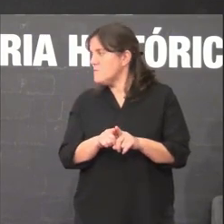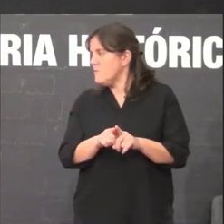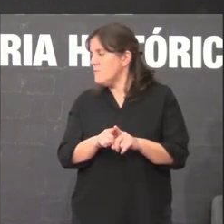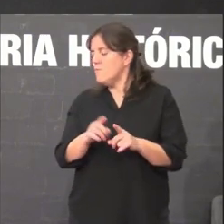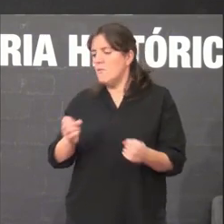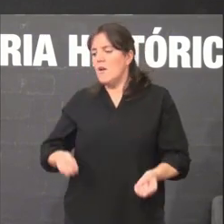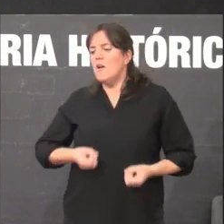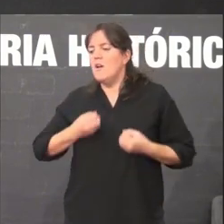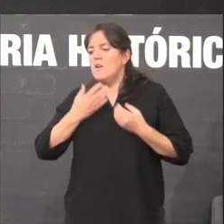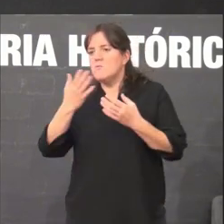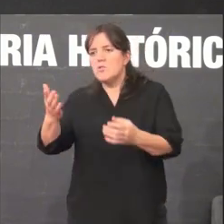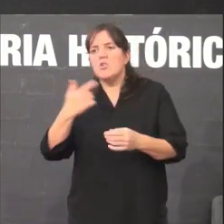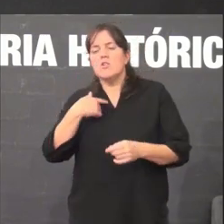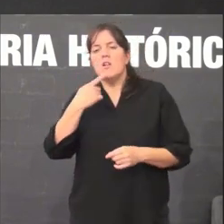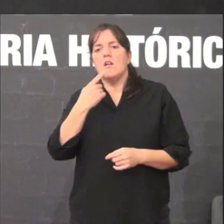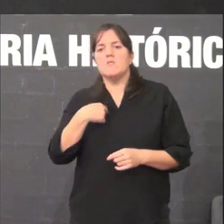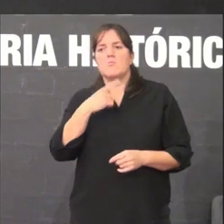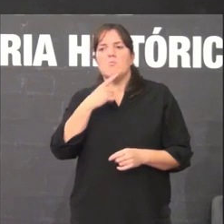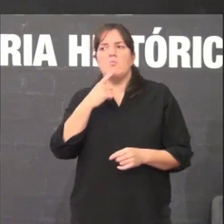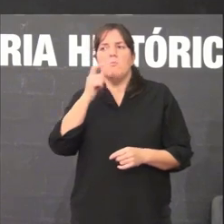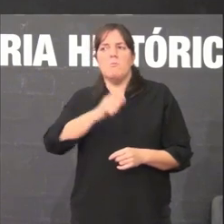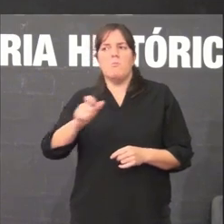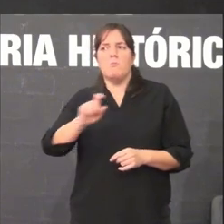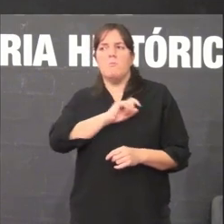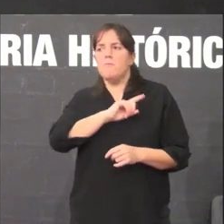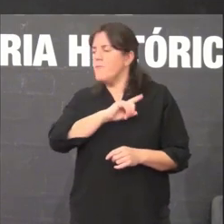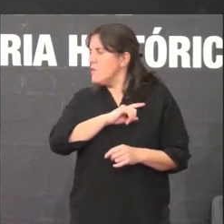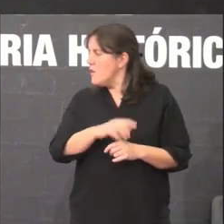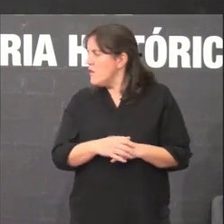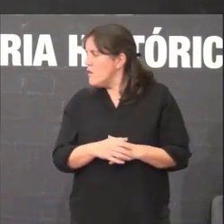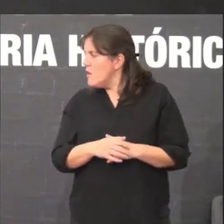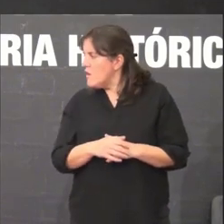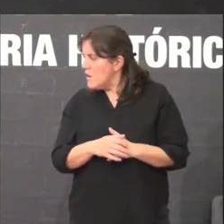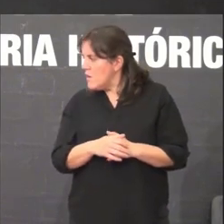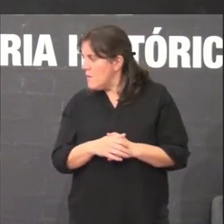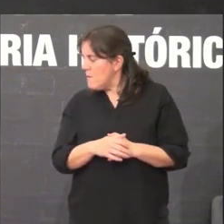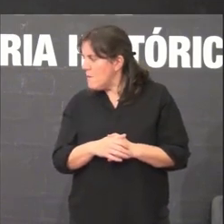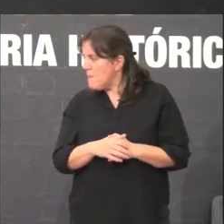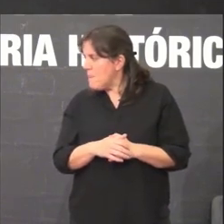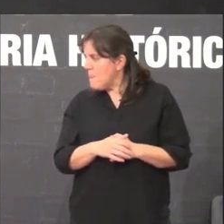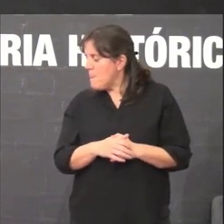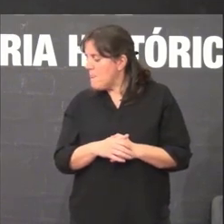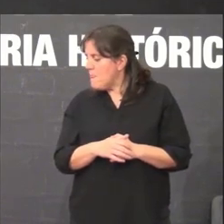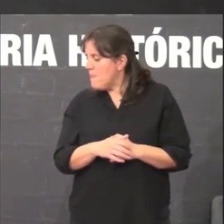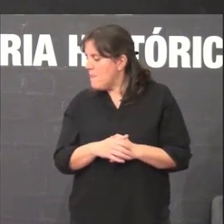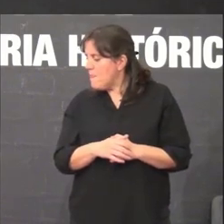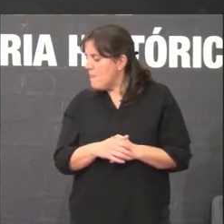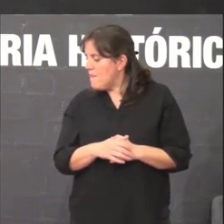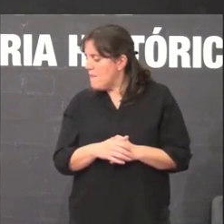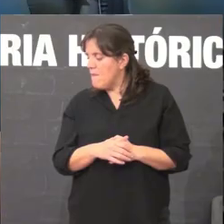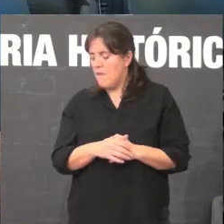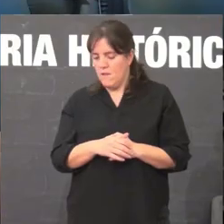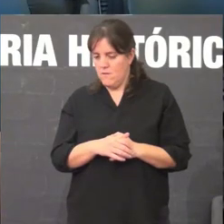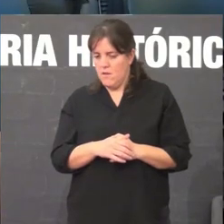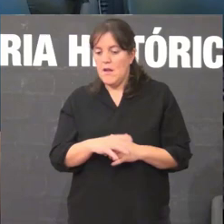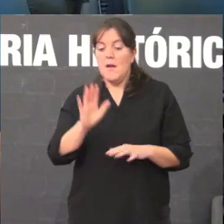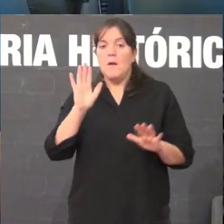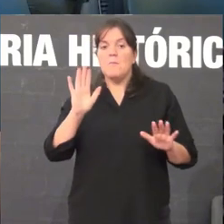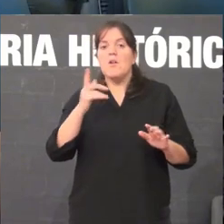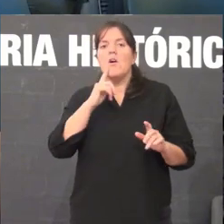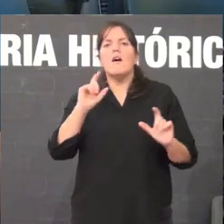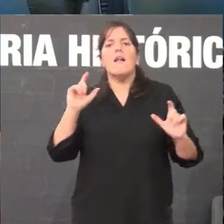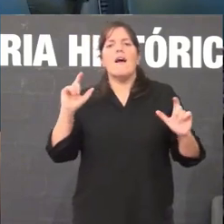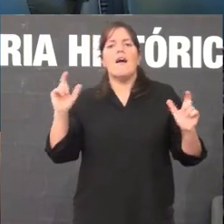os milhares de portugueses que tiveram nas prisões, todos aqueles que morreram nas prisões e nos campos de concentração de Tarrafal, mas todos aqueles que